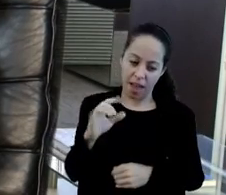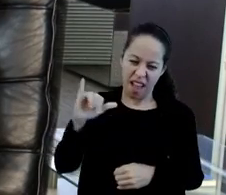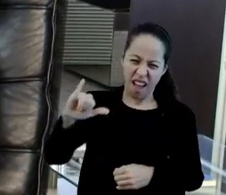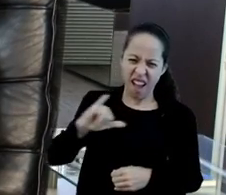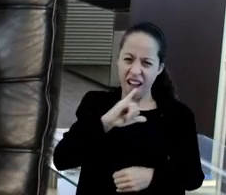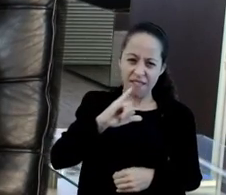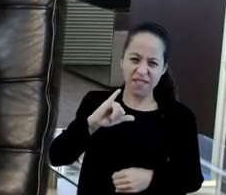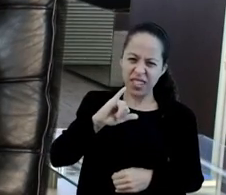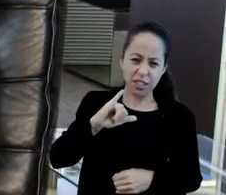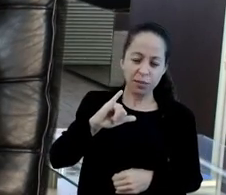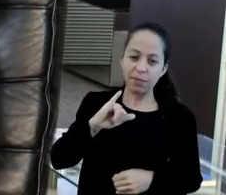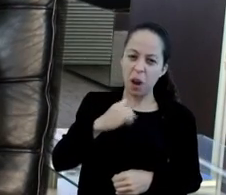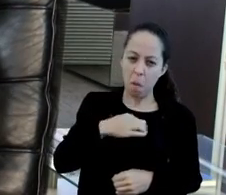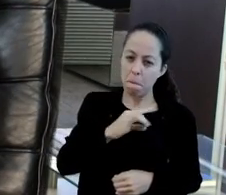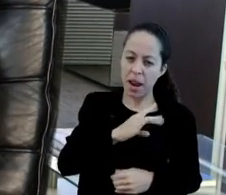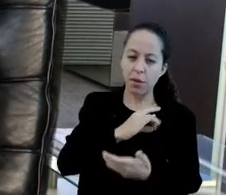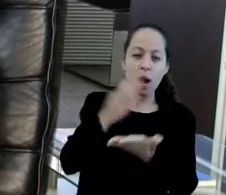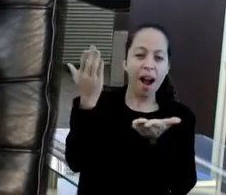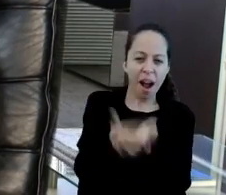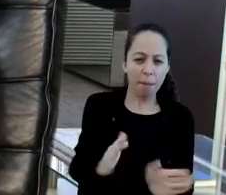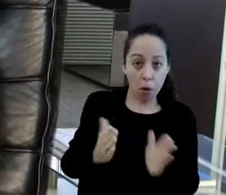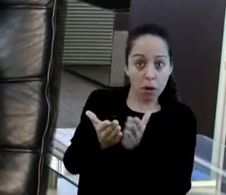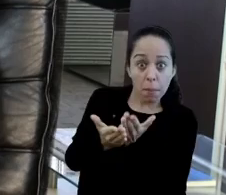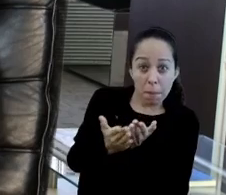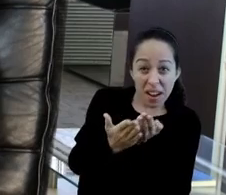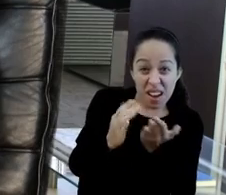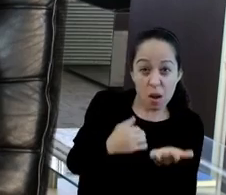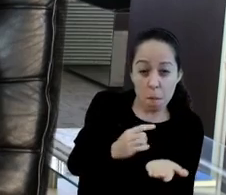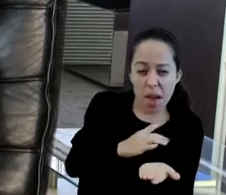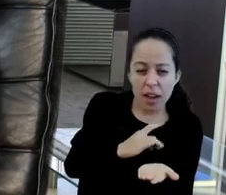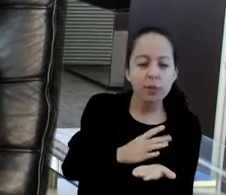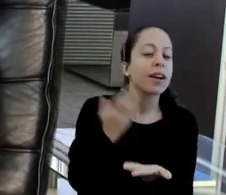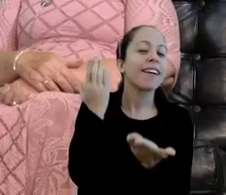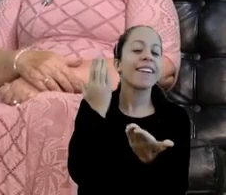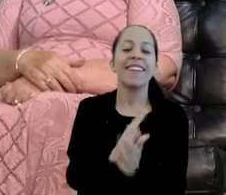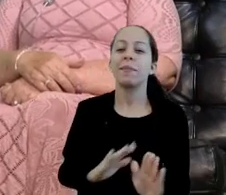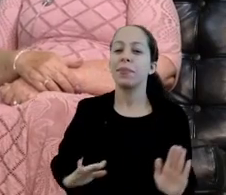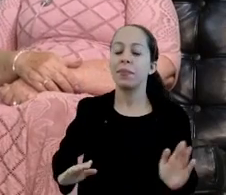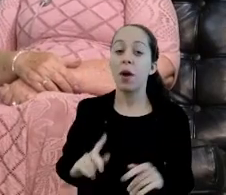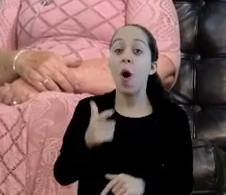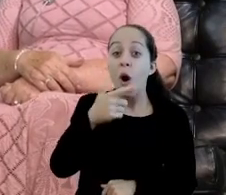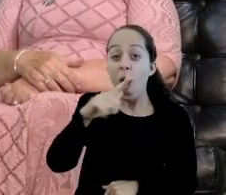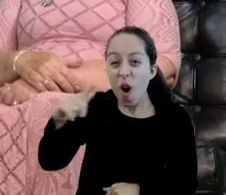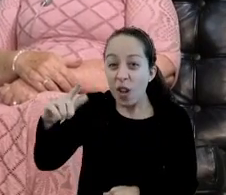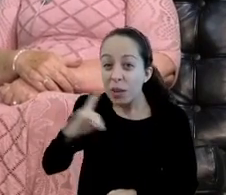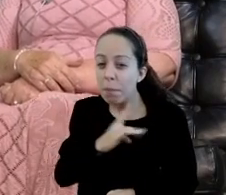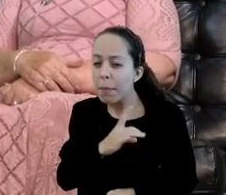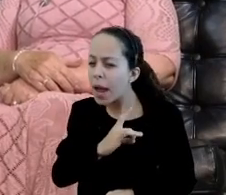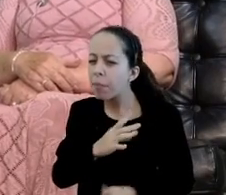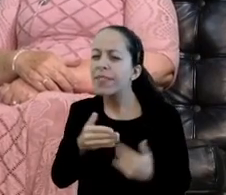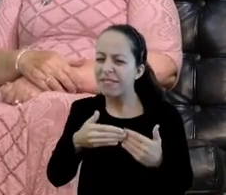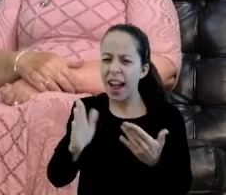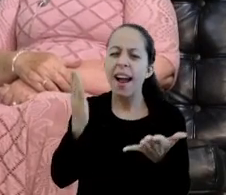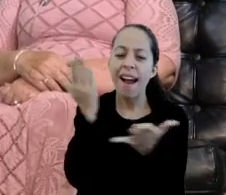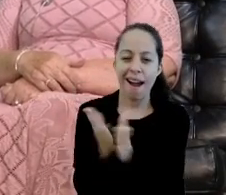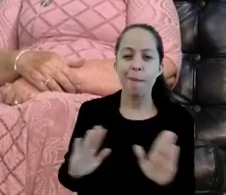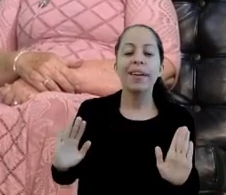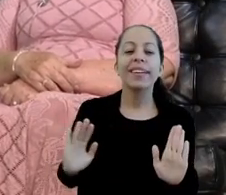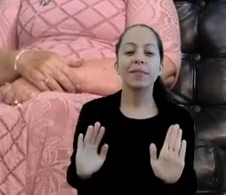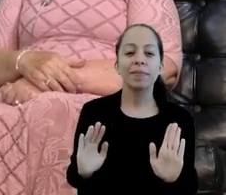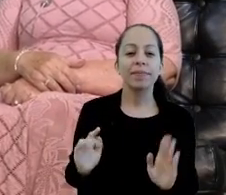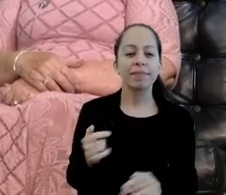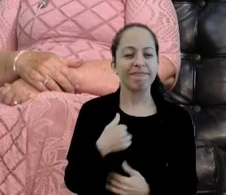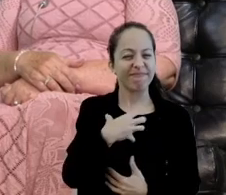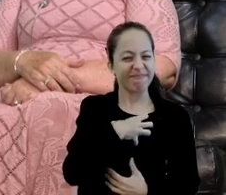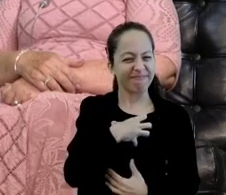medo de navio e vou vencer vários ainda por aí. A vida é feita de desafios, né? Isso. E eu faço do medo um